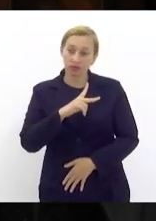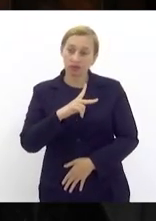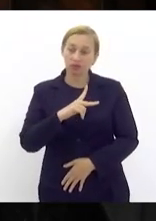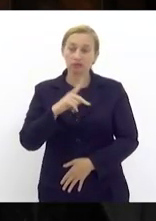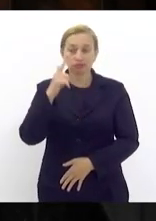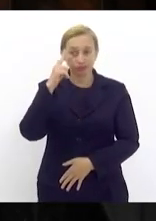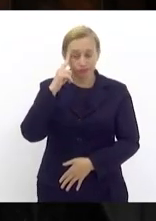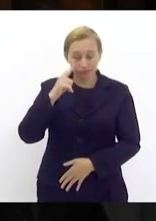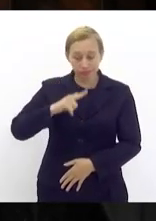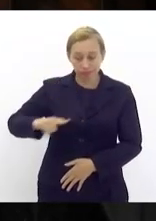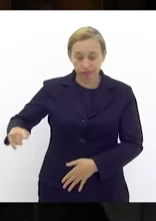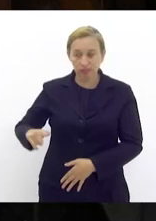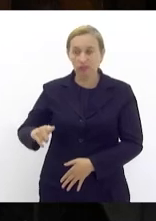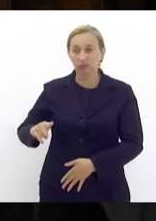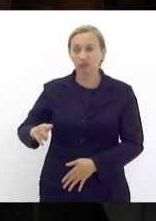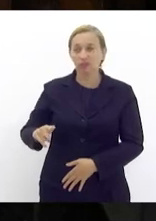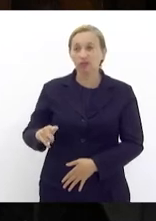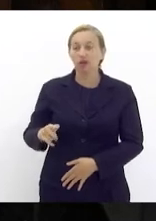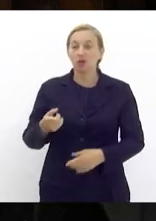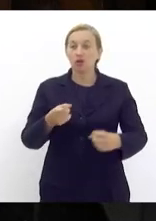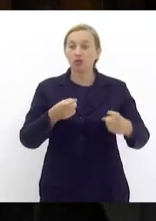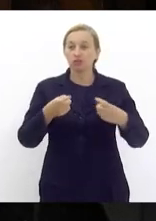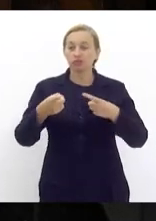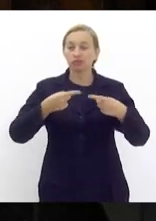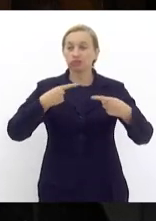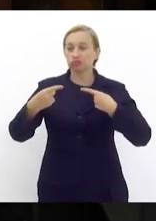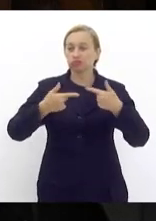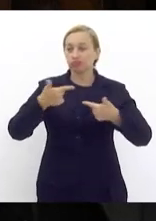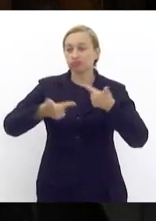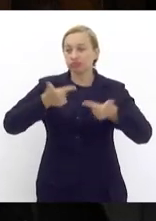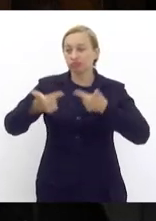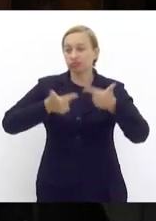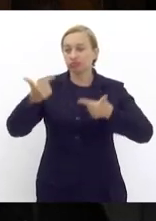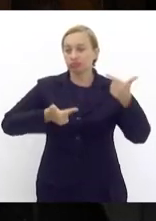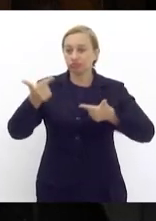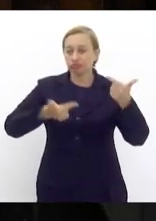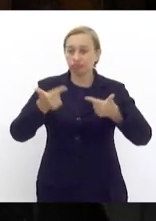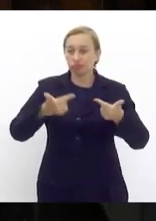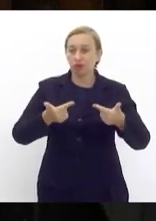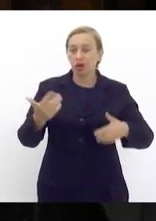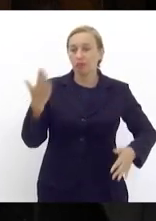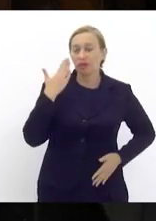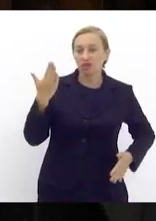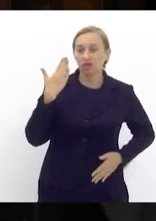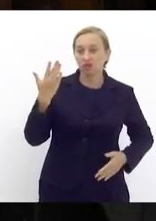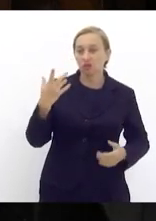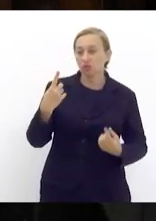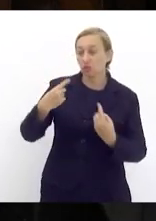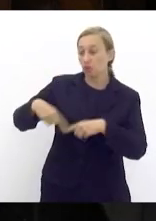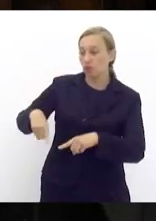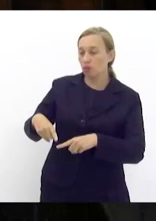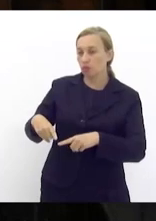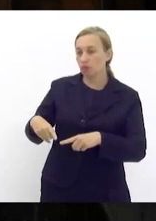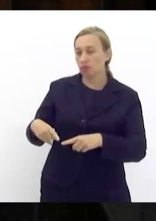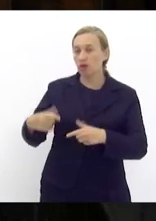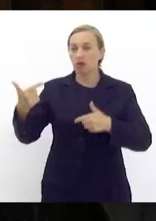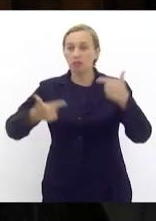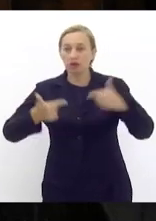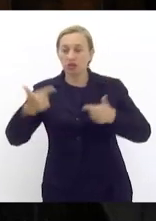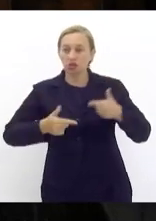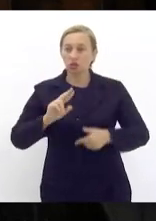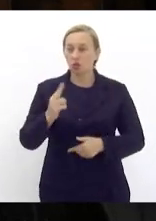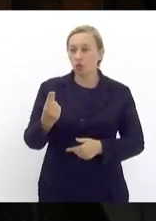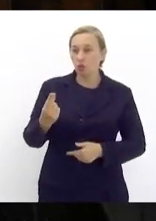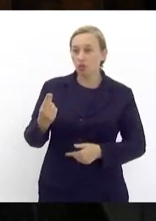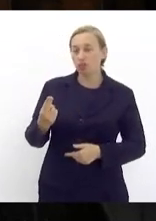semana, fica entre fogo cruzado. Quer seja bandido contra bandido, seja bandido